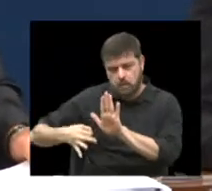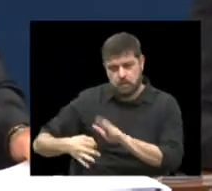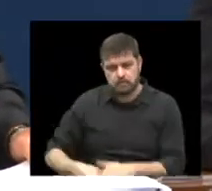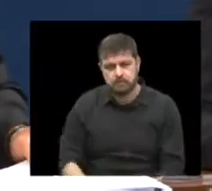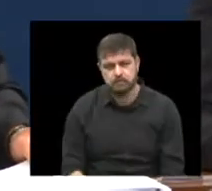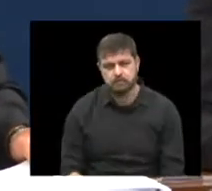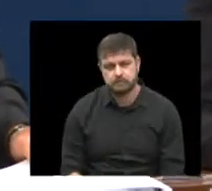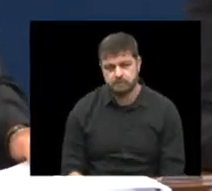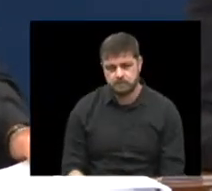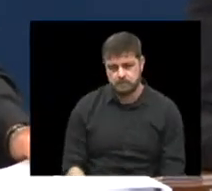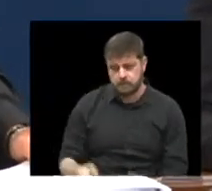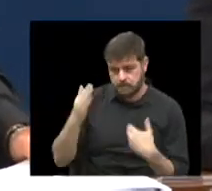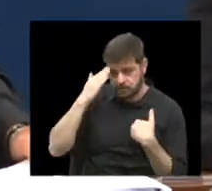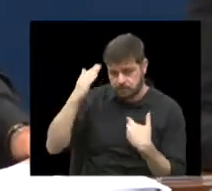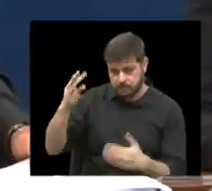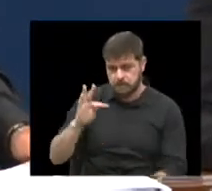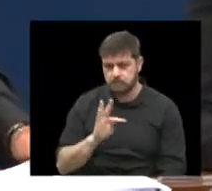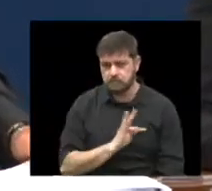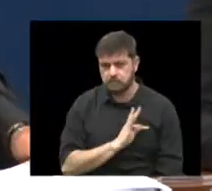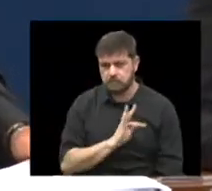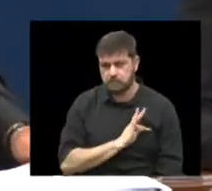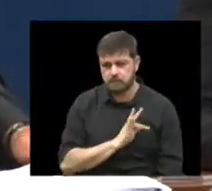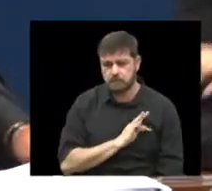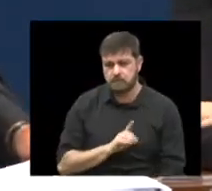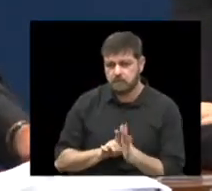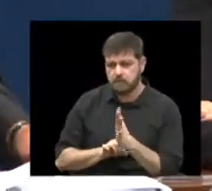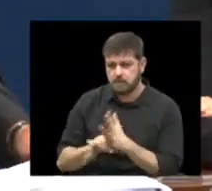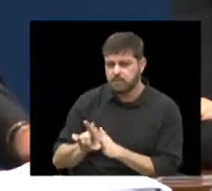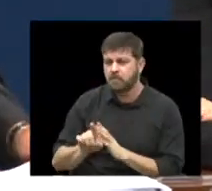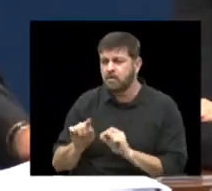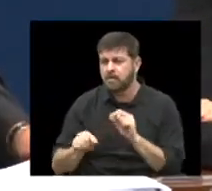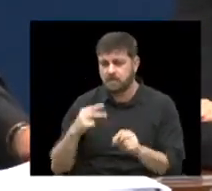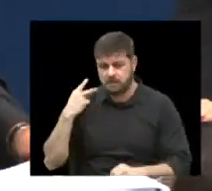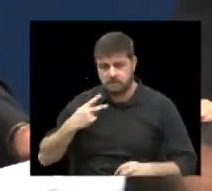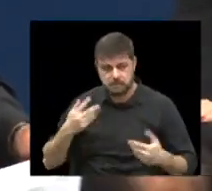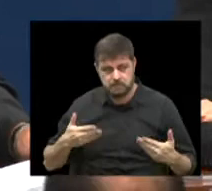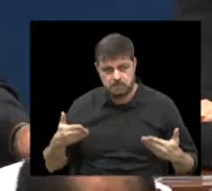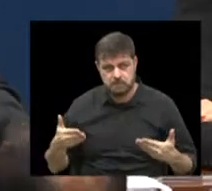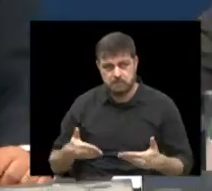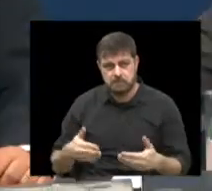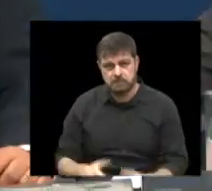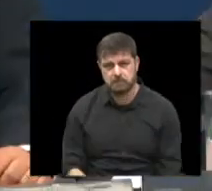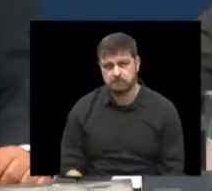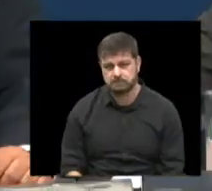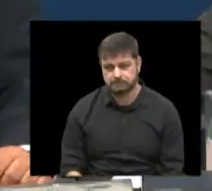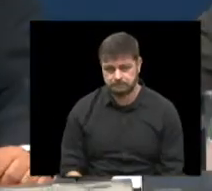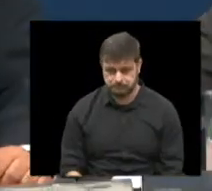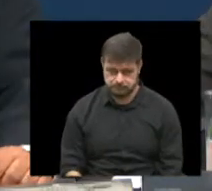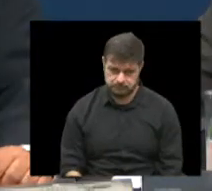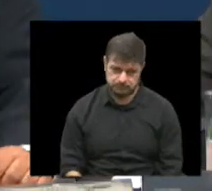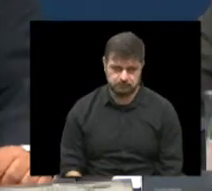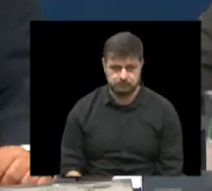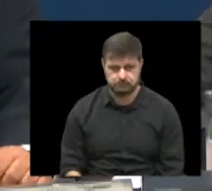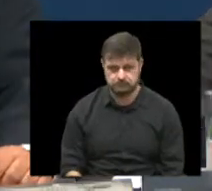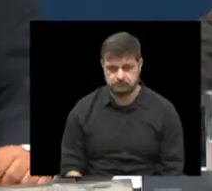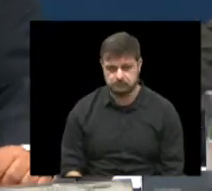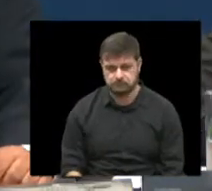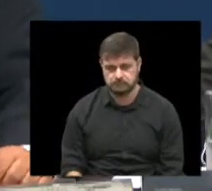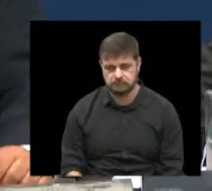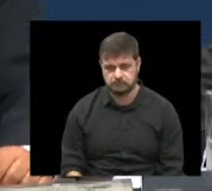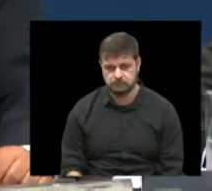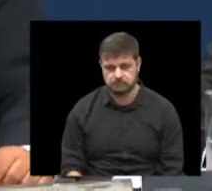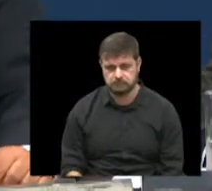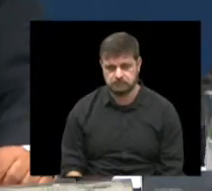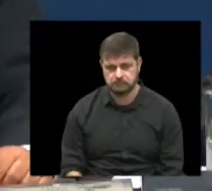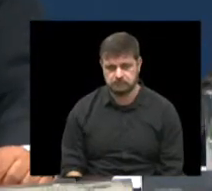Obrigado, vereador Bispo Fernando Mendes. Eu solicito o próximo inscrito, secretário Ailton. O próximo inscrito, senhor presidente Gilberto